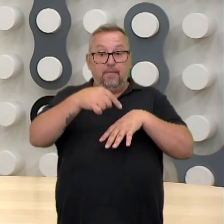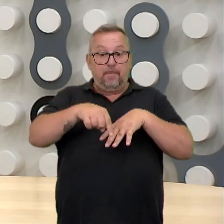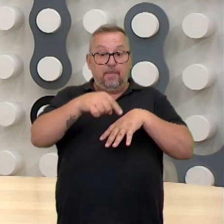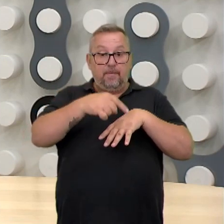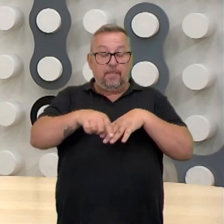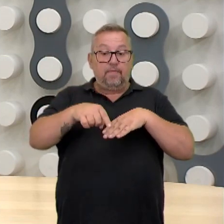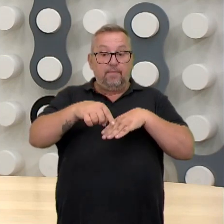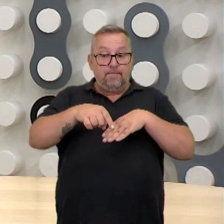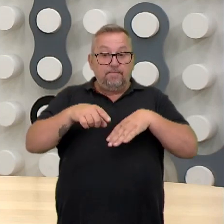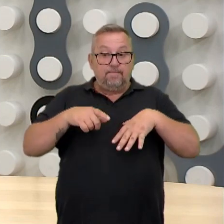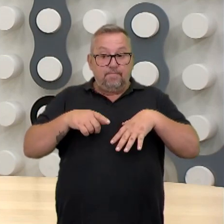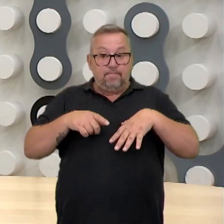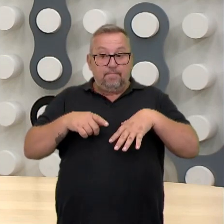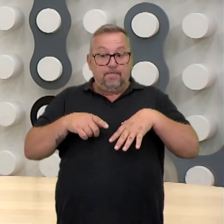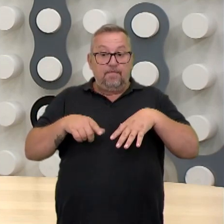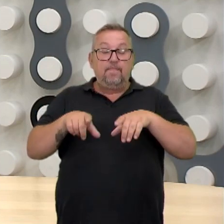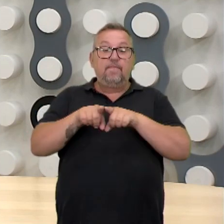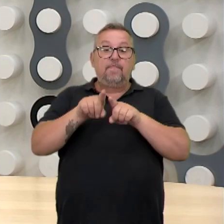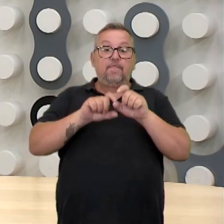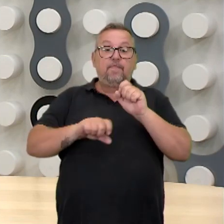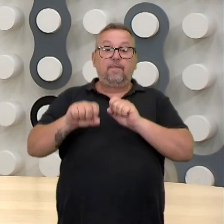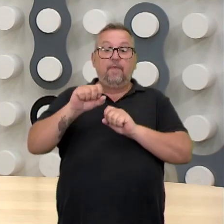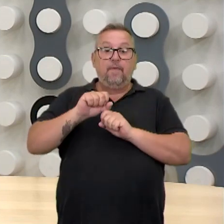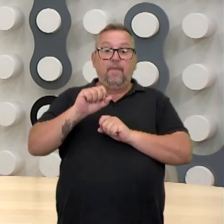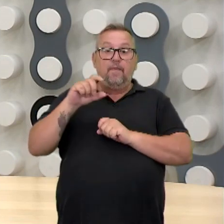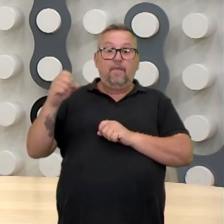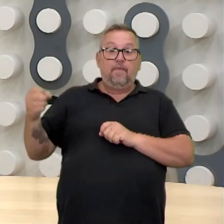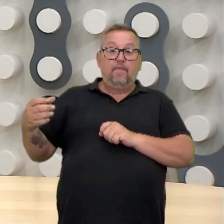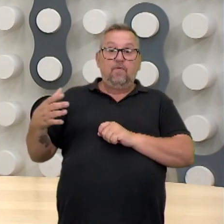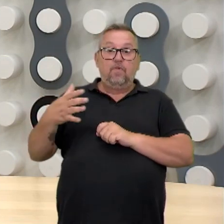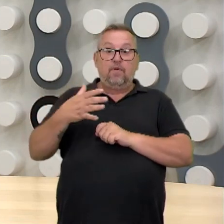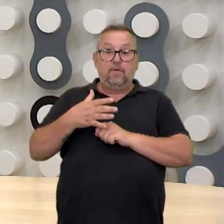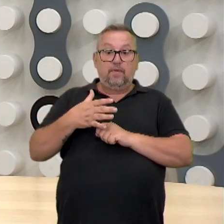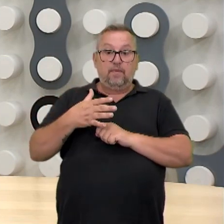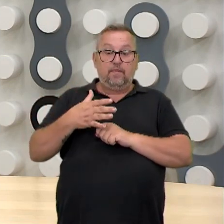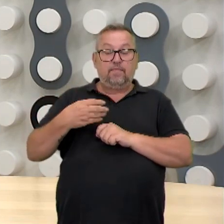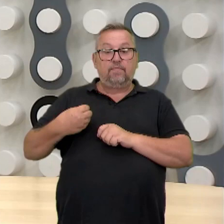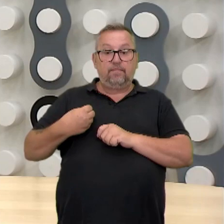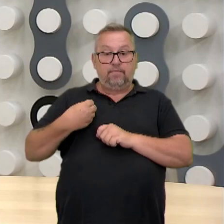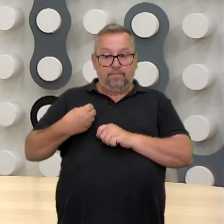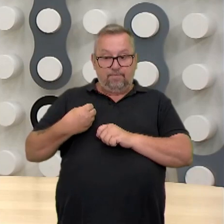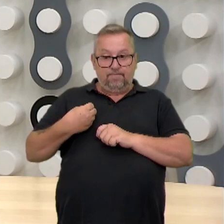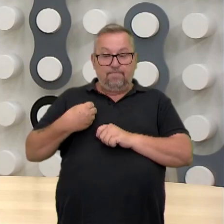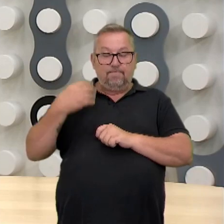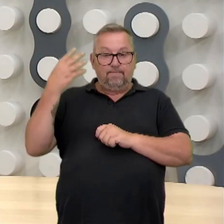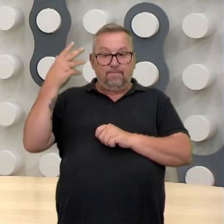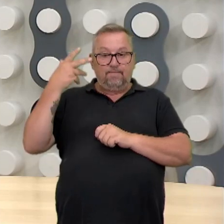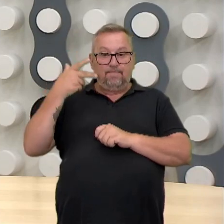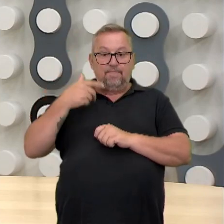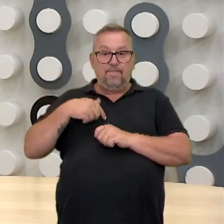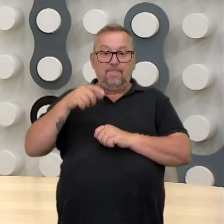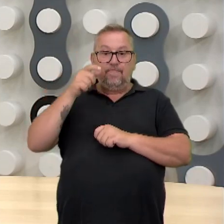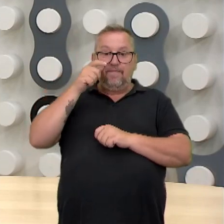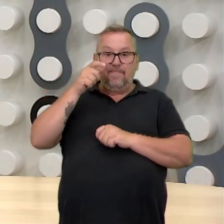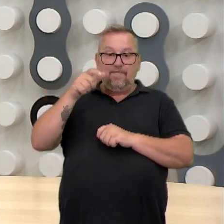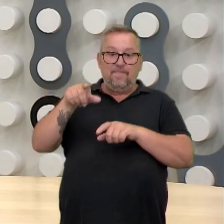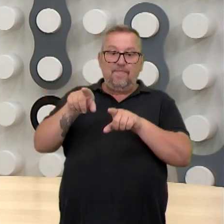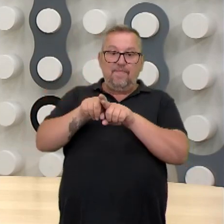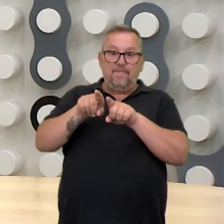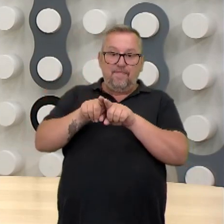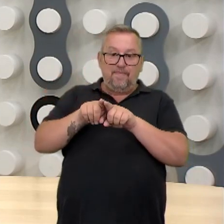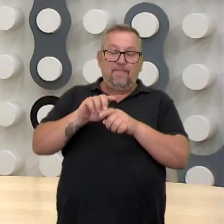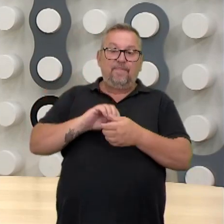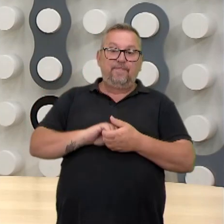deles, e também a questão aí do surgimento aí de novos seres vivos. E a gente vai lá observar na escala do